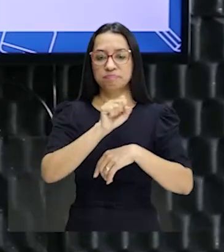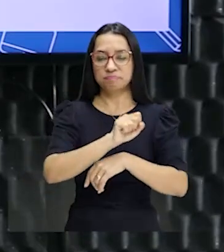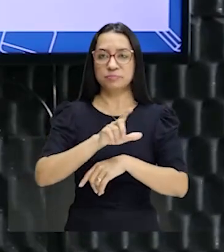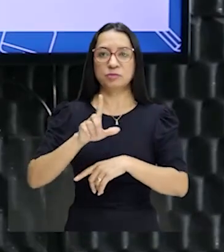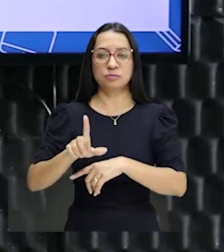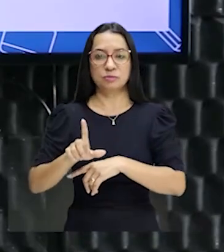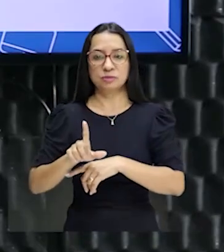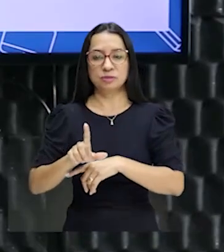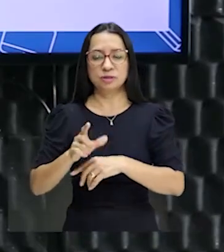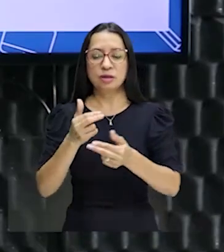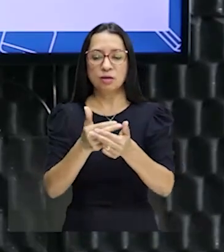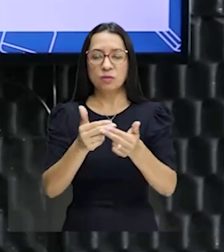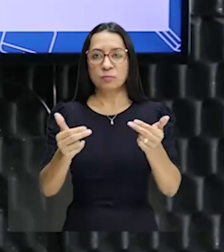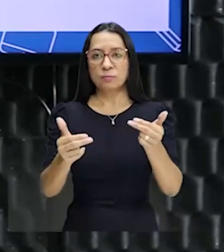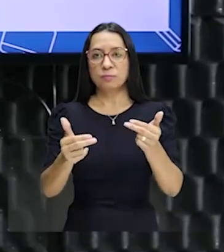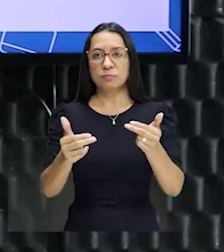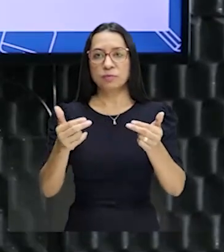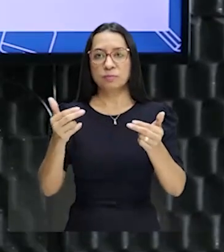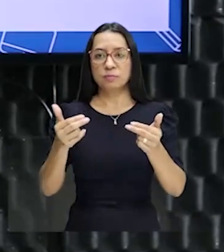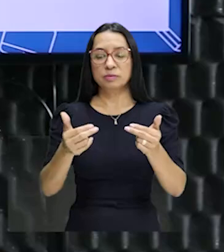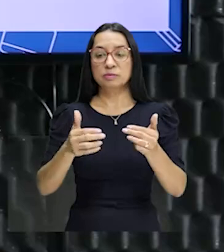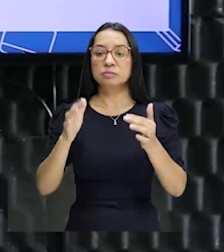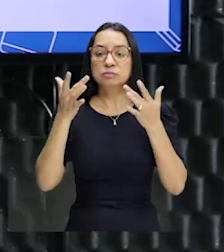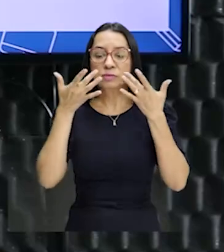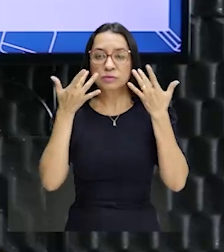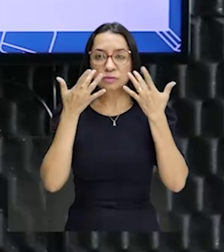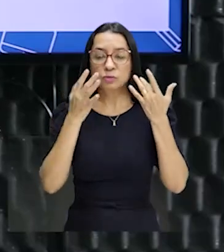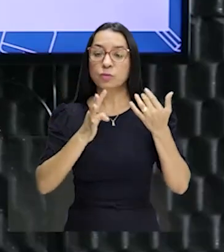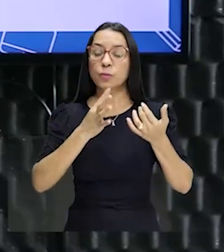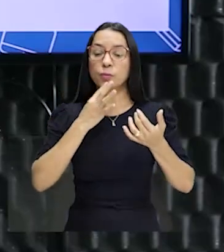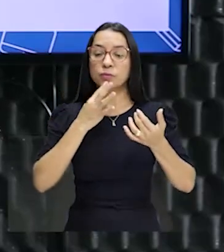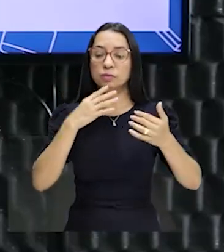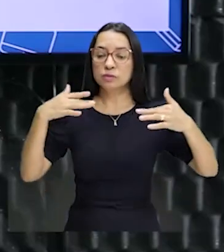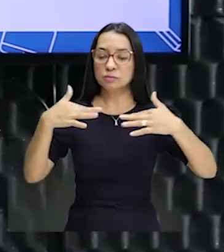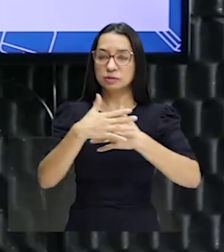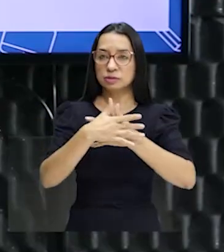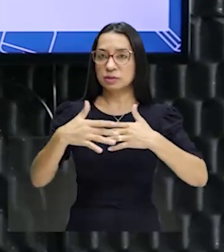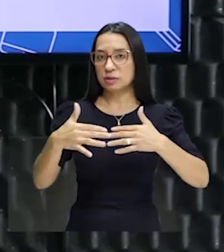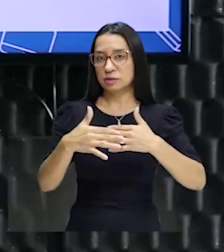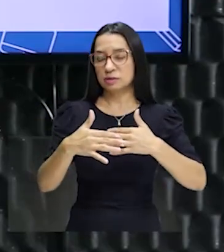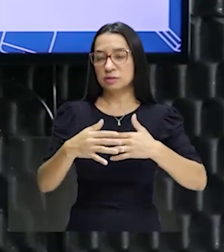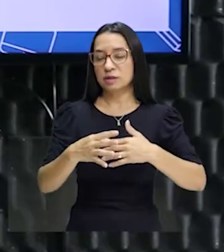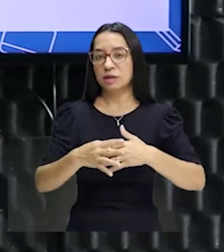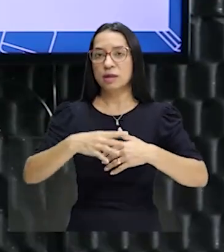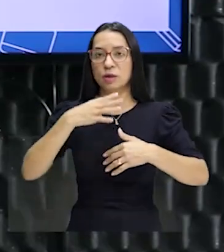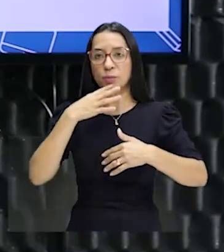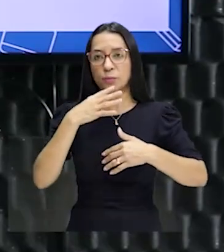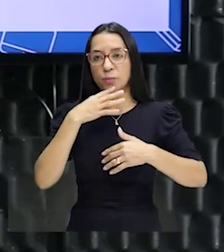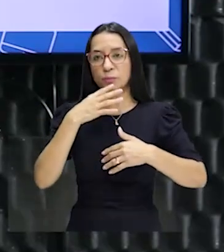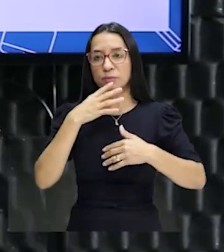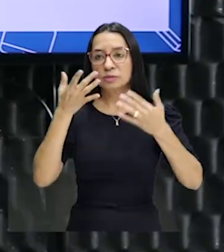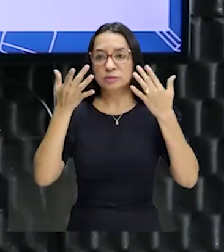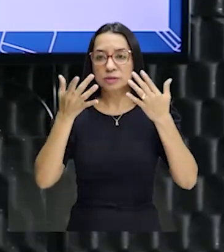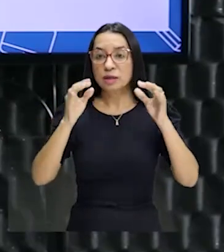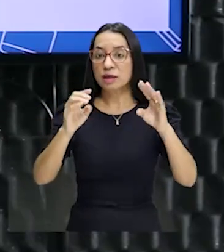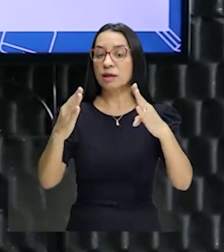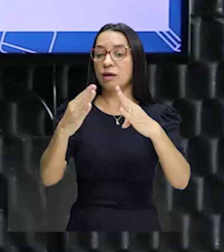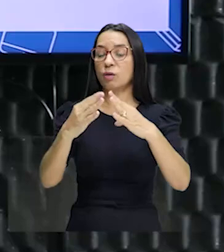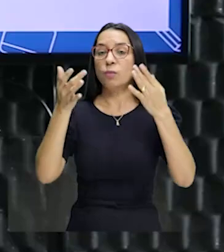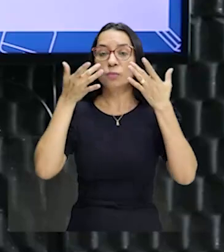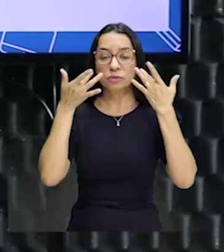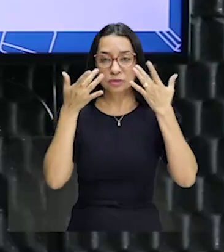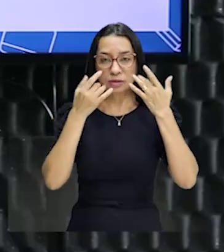algo artístico, nós conhecermos a nossa cidade, conhecer um teatro, ir ao cinema. O